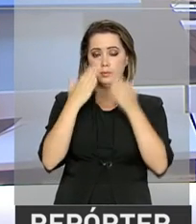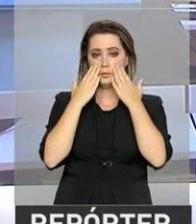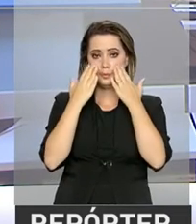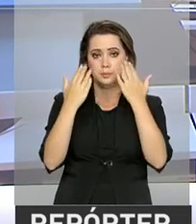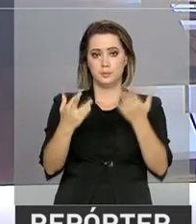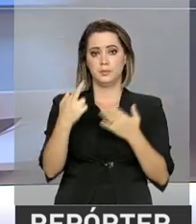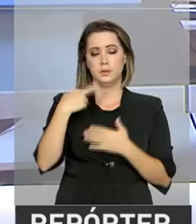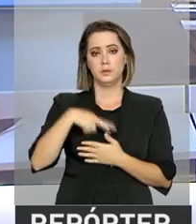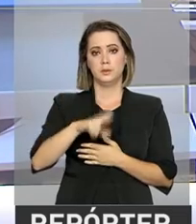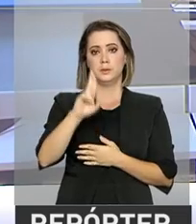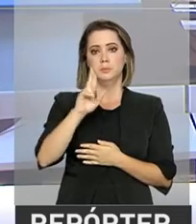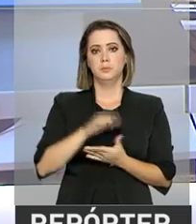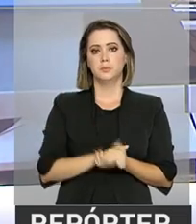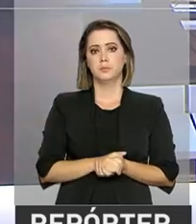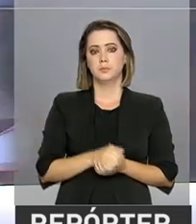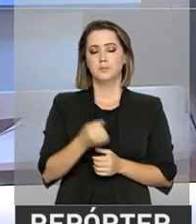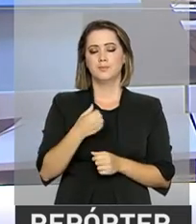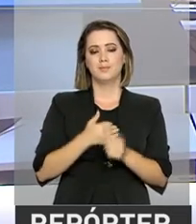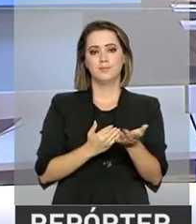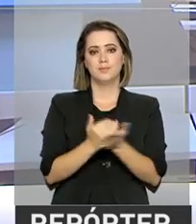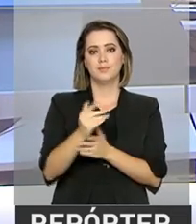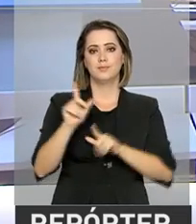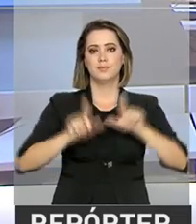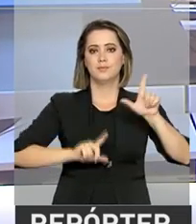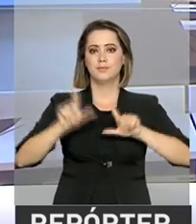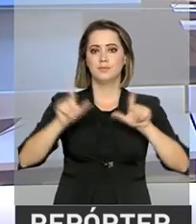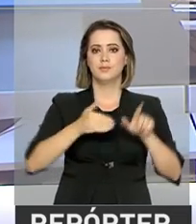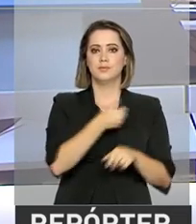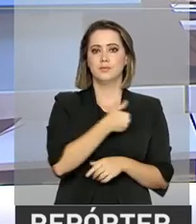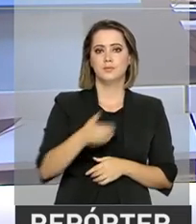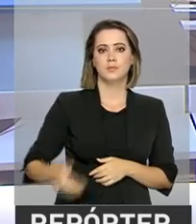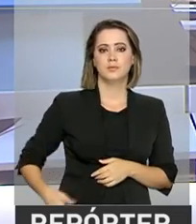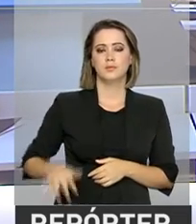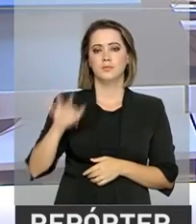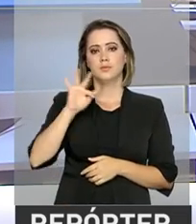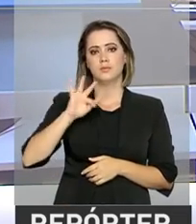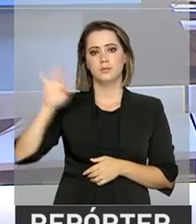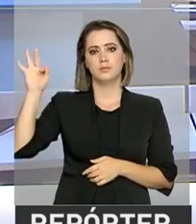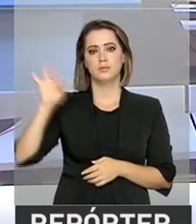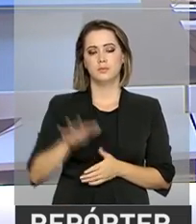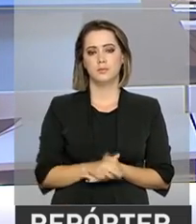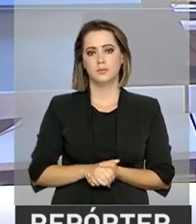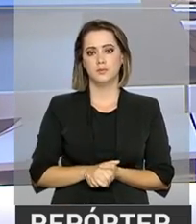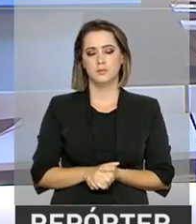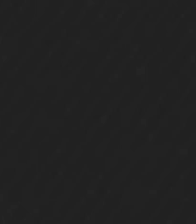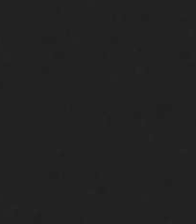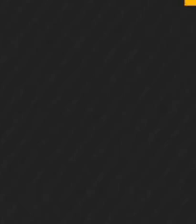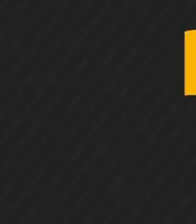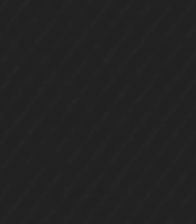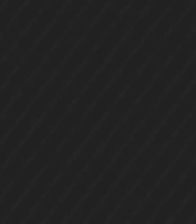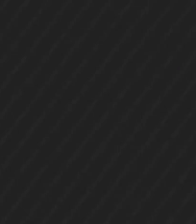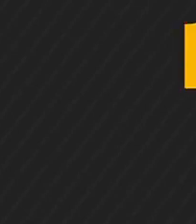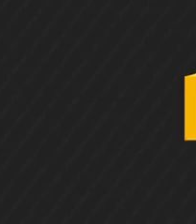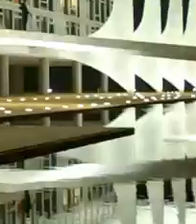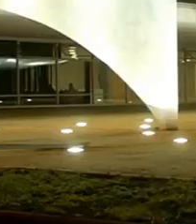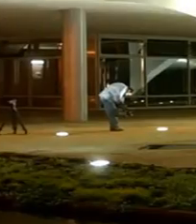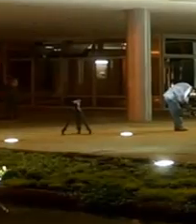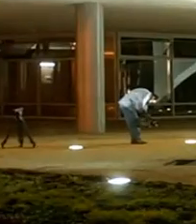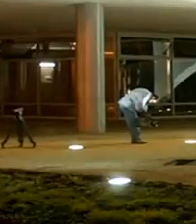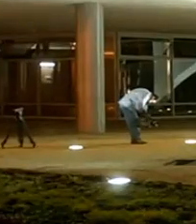edição do Repórter NBR. Continue com a gente aqui na NBR, a TV do Governo Federal.